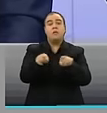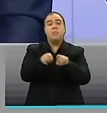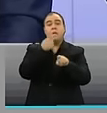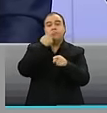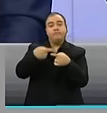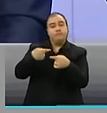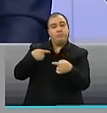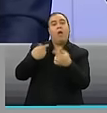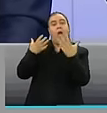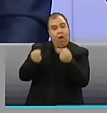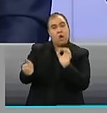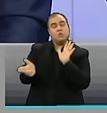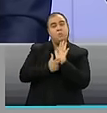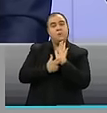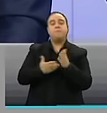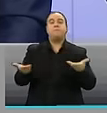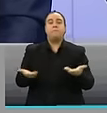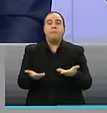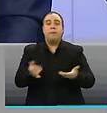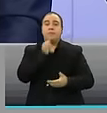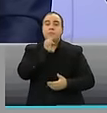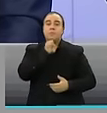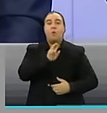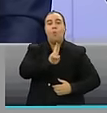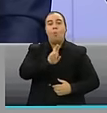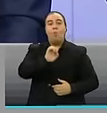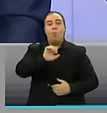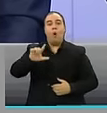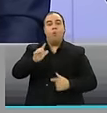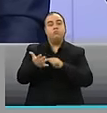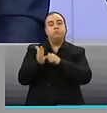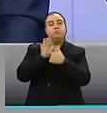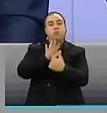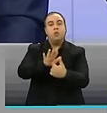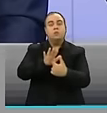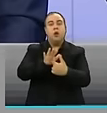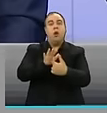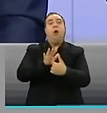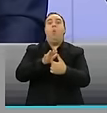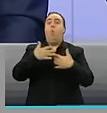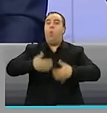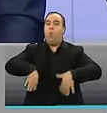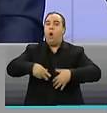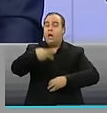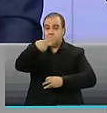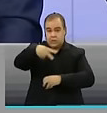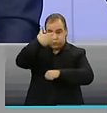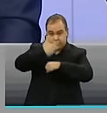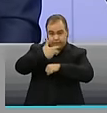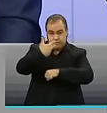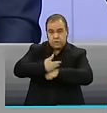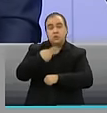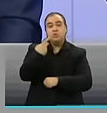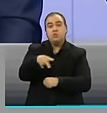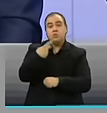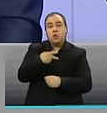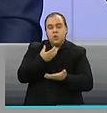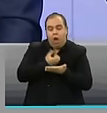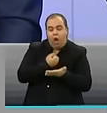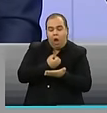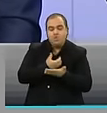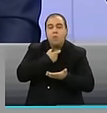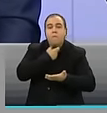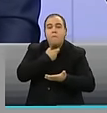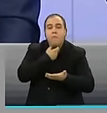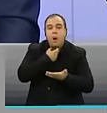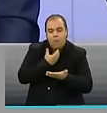assumiu. Hoje, por exemplo, o UOL traz uma grande revelação. Inclusive você, os seus vídeos, os seus áudios, a tua